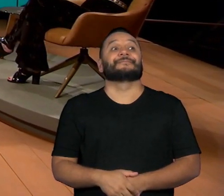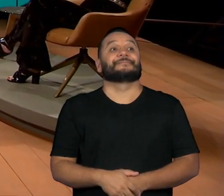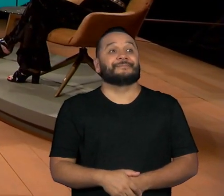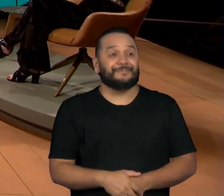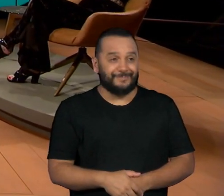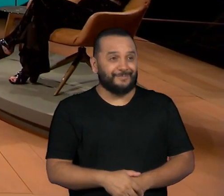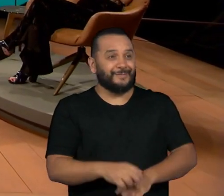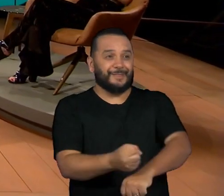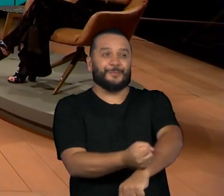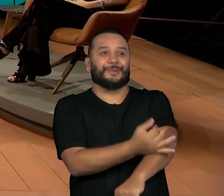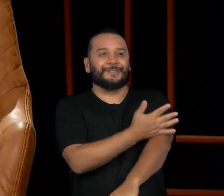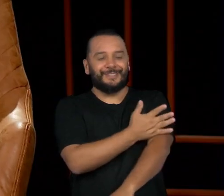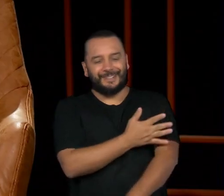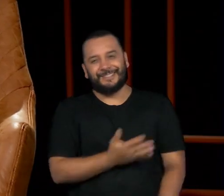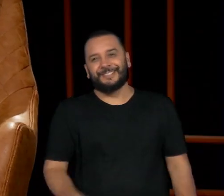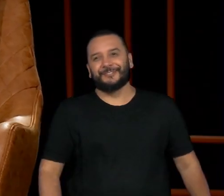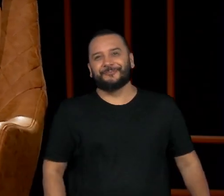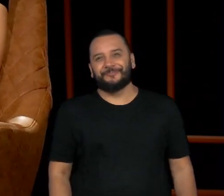Me emocionei.